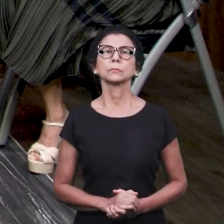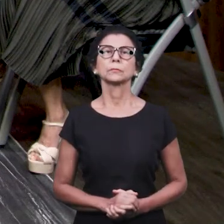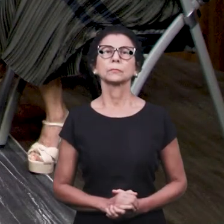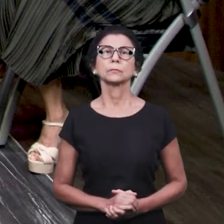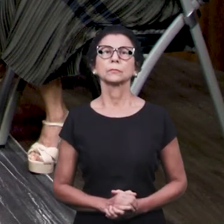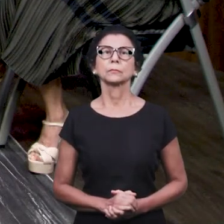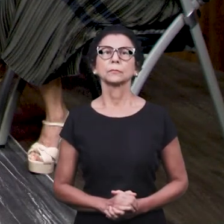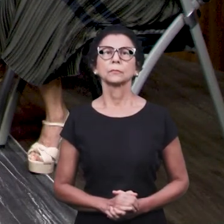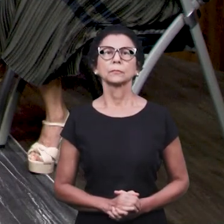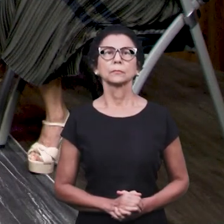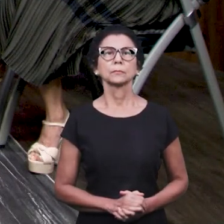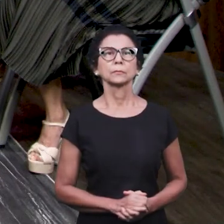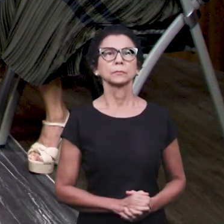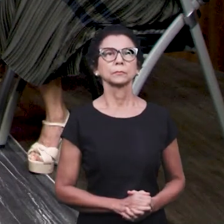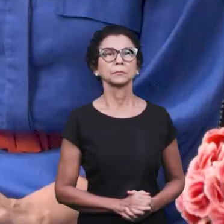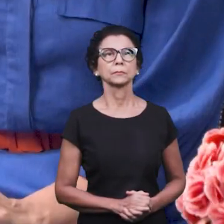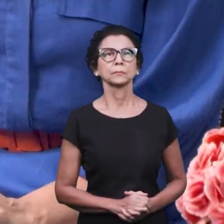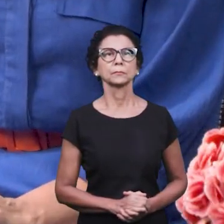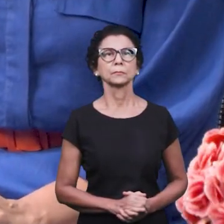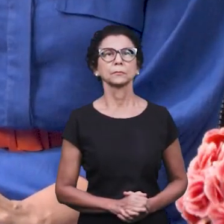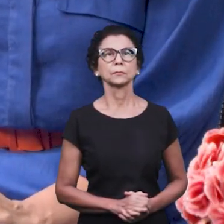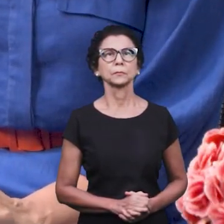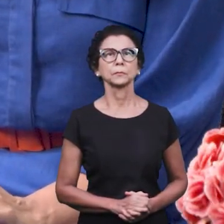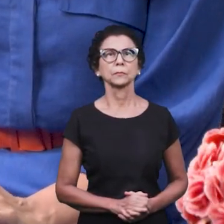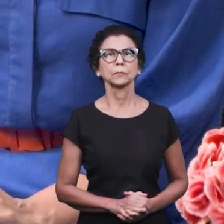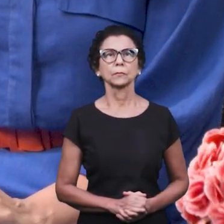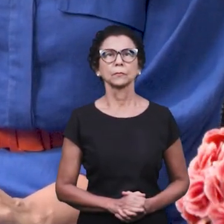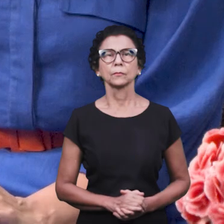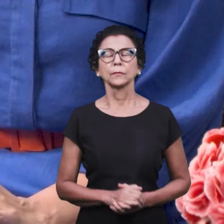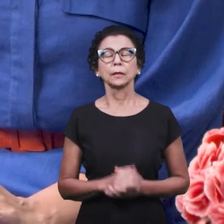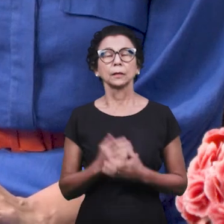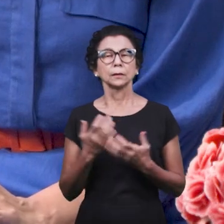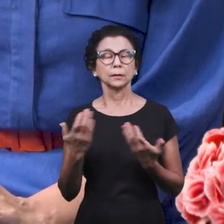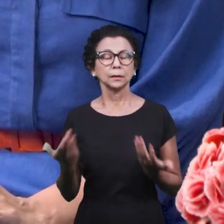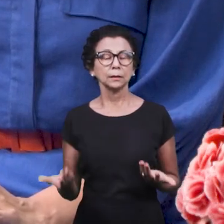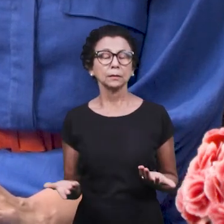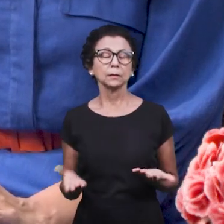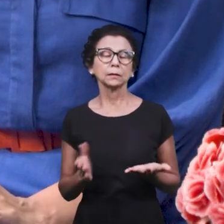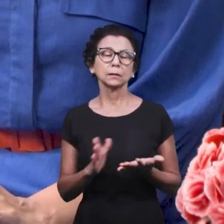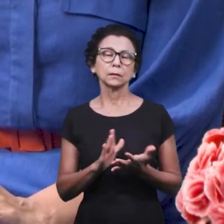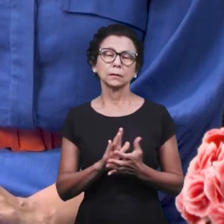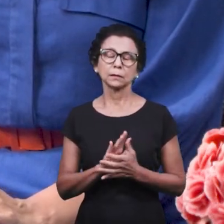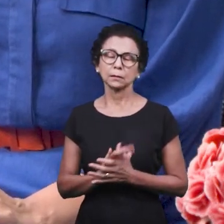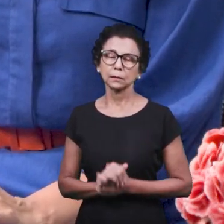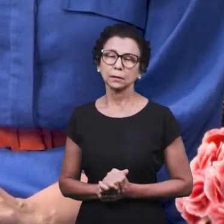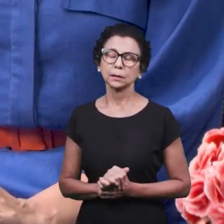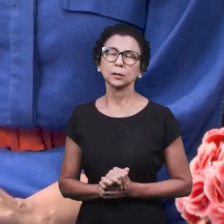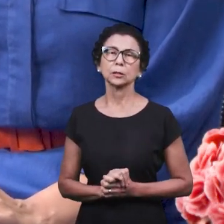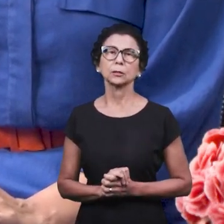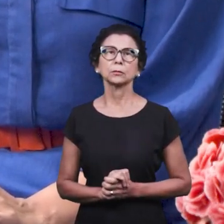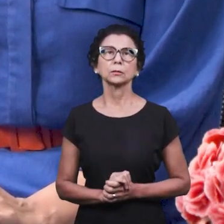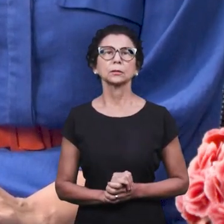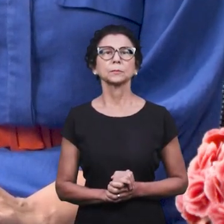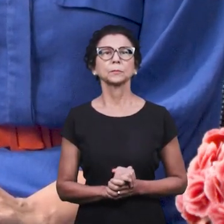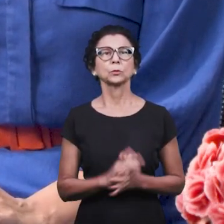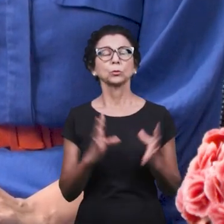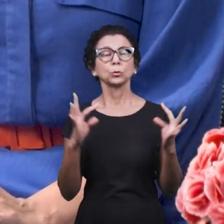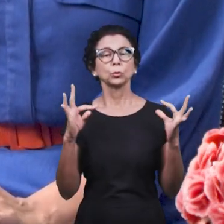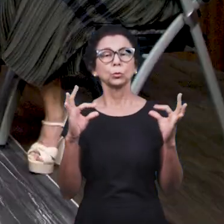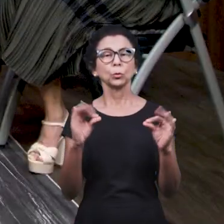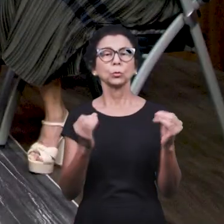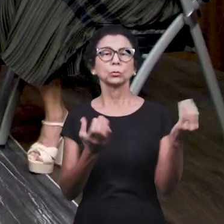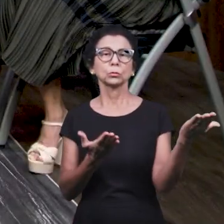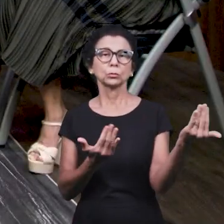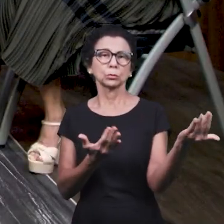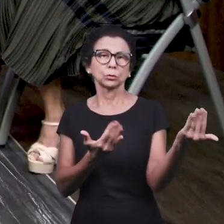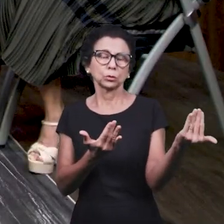Excelente. Então, Kézia, nós podemos chamar a atenção dos nossos jovens. O Bressan colocou, o edital é para todos os jovens. Nós temos